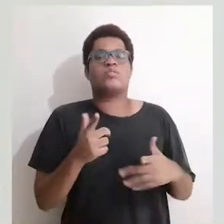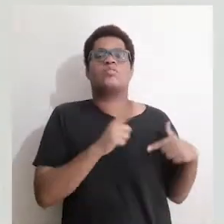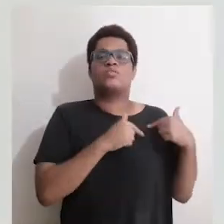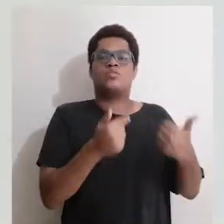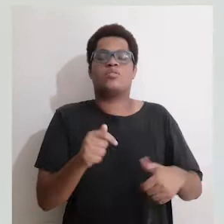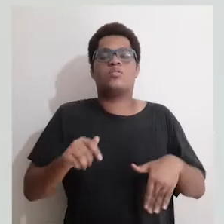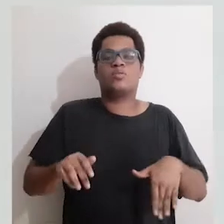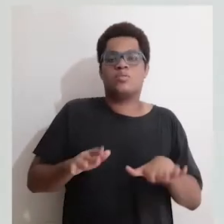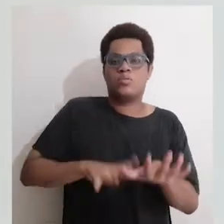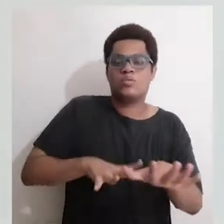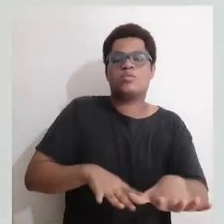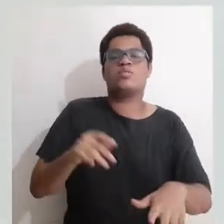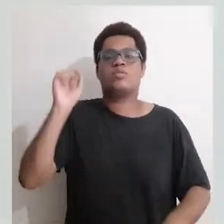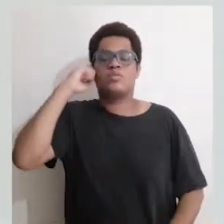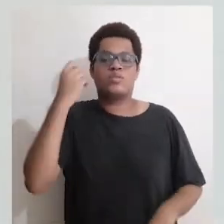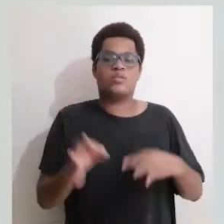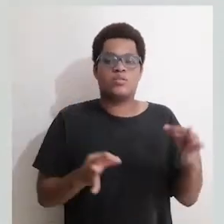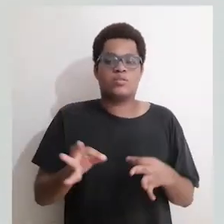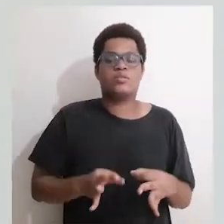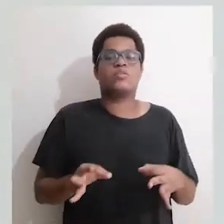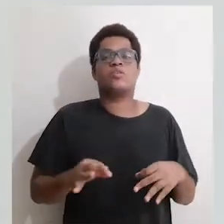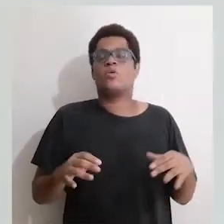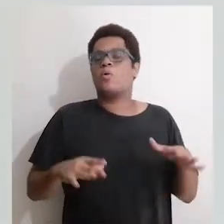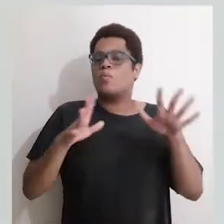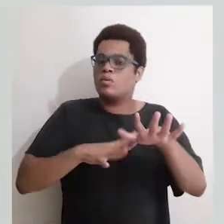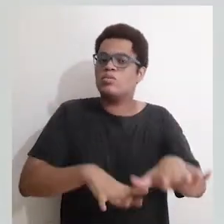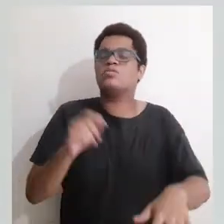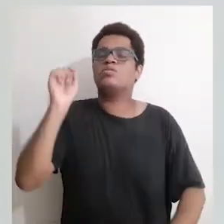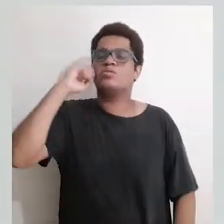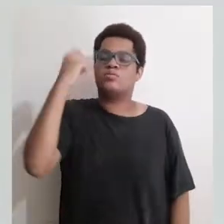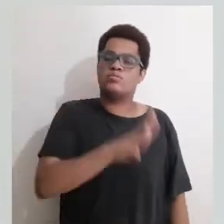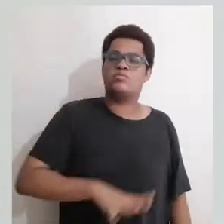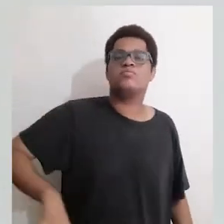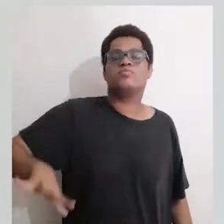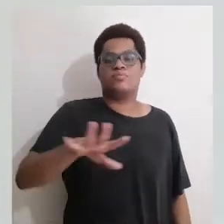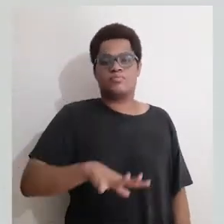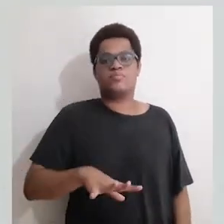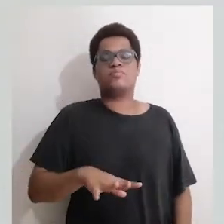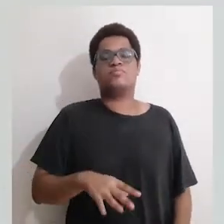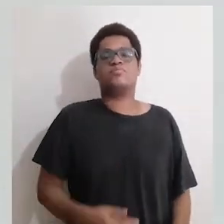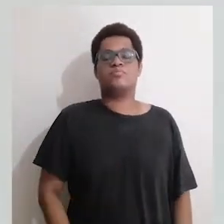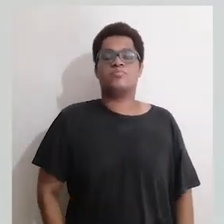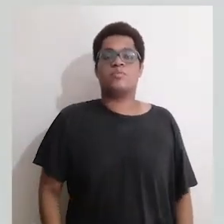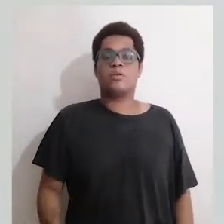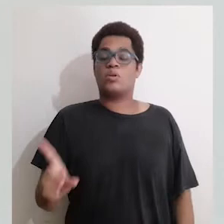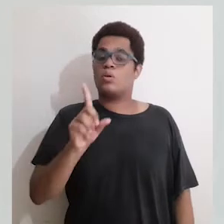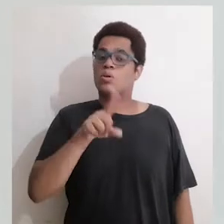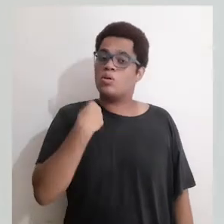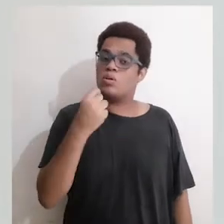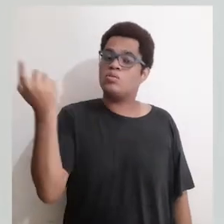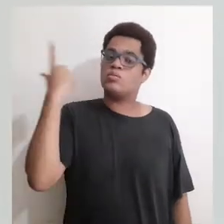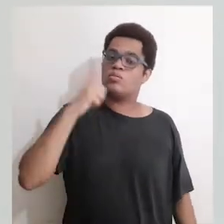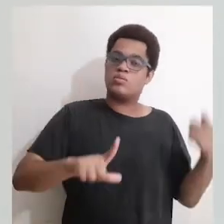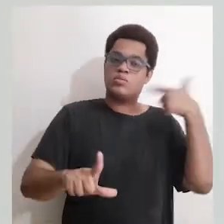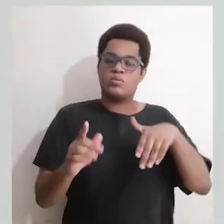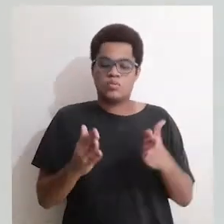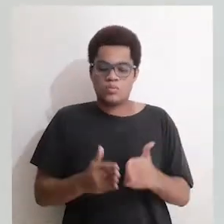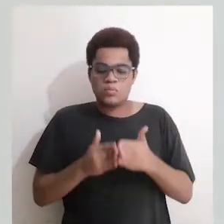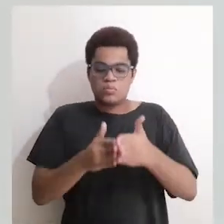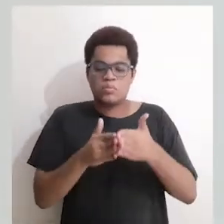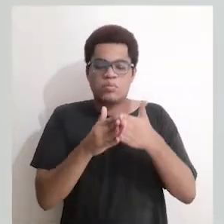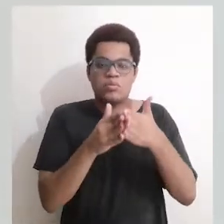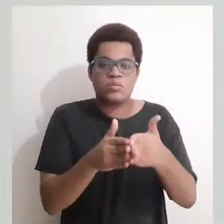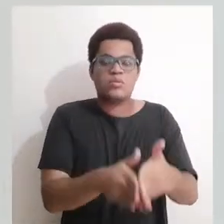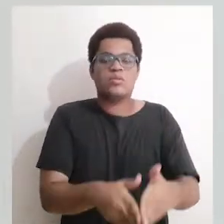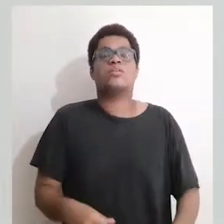do movimento negro. Para garantir esses avanços e caminhar na direção de outros, é preciso